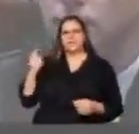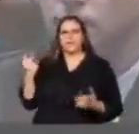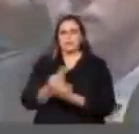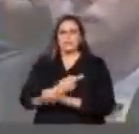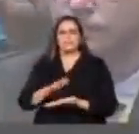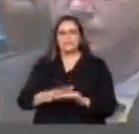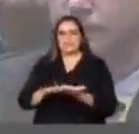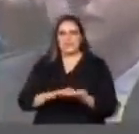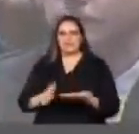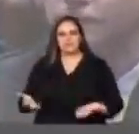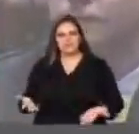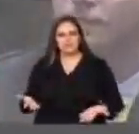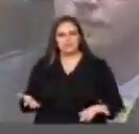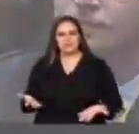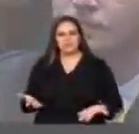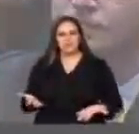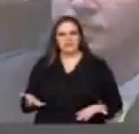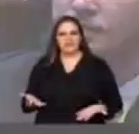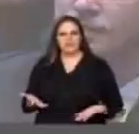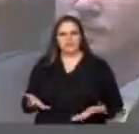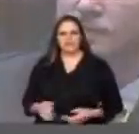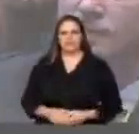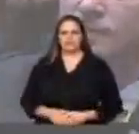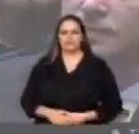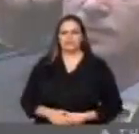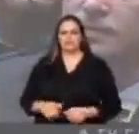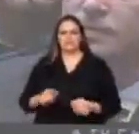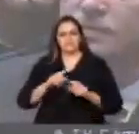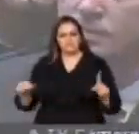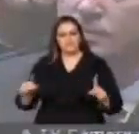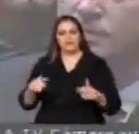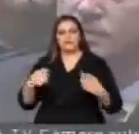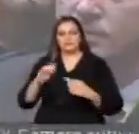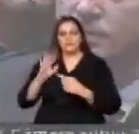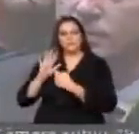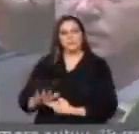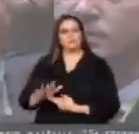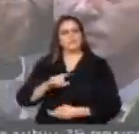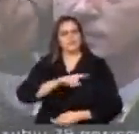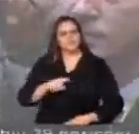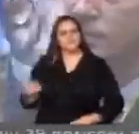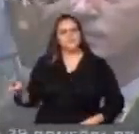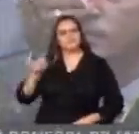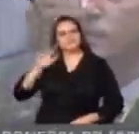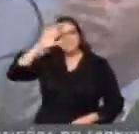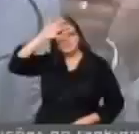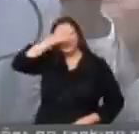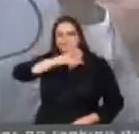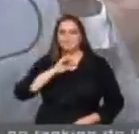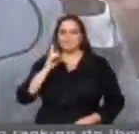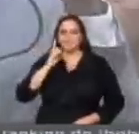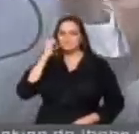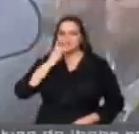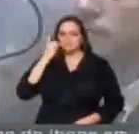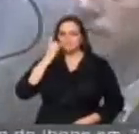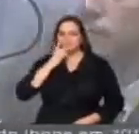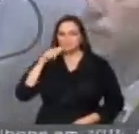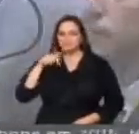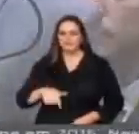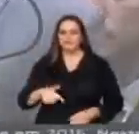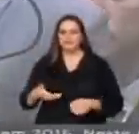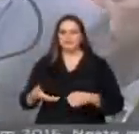nada. É muita soberba. Mas que isso sirva de exemplo para cada um de nós. Tanto os deputados que